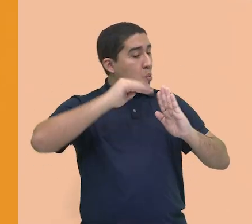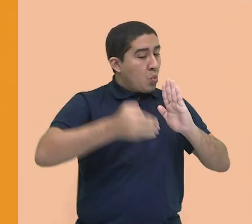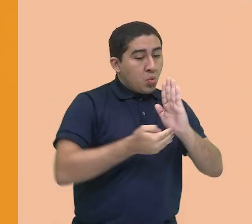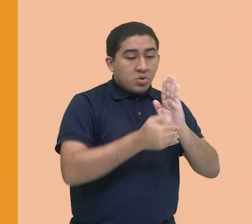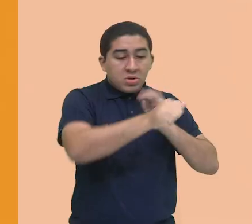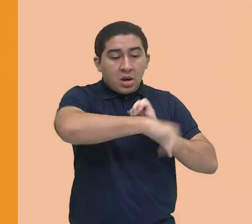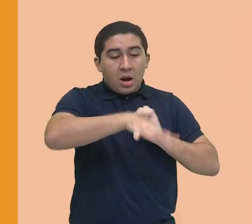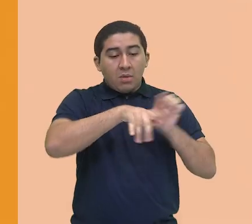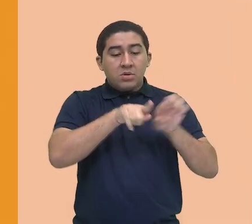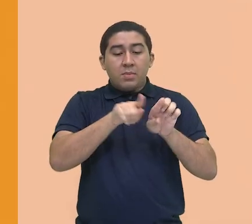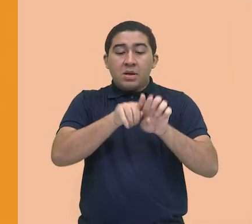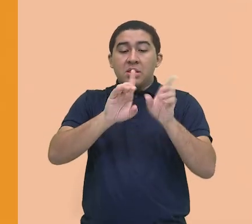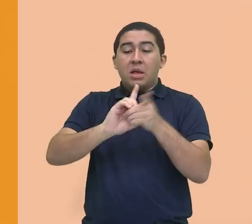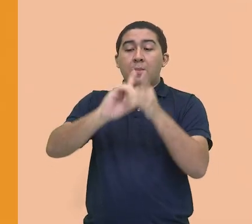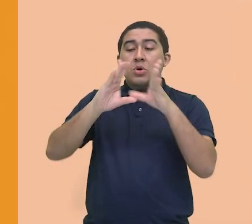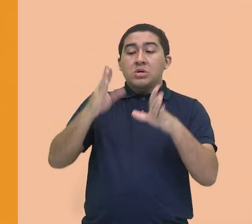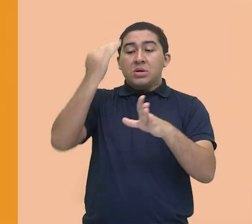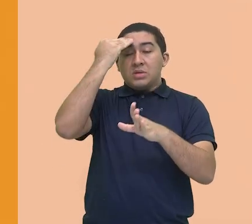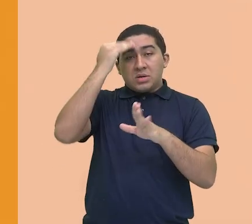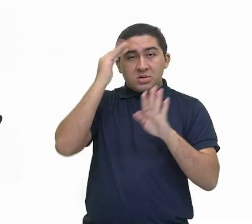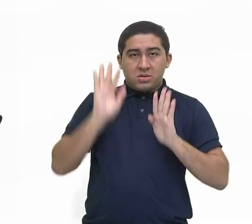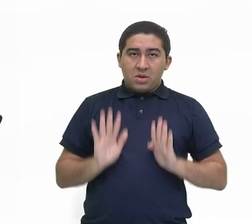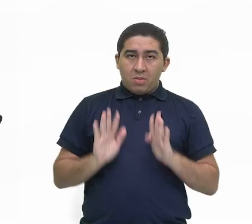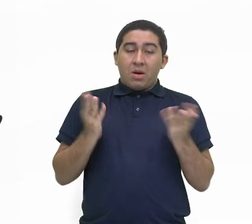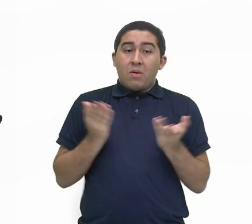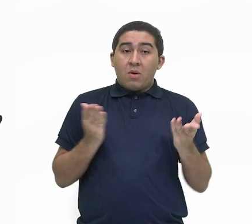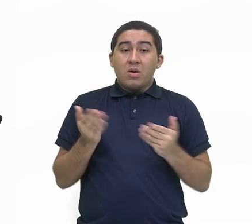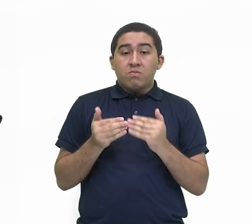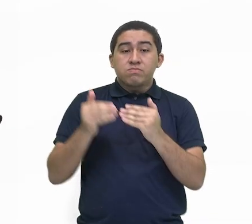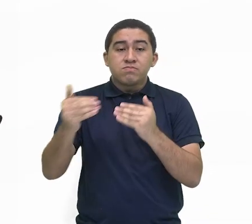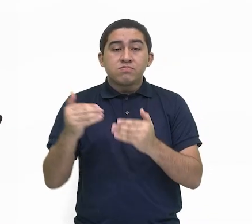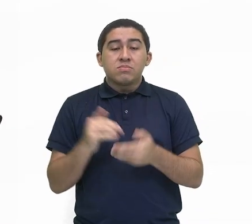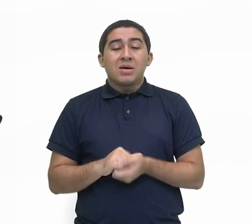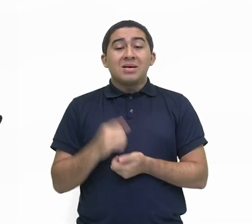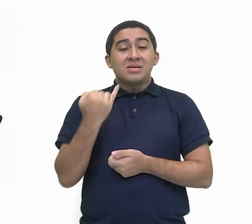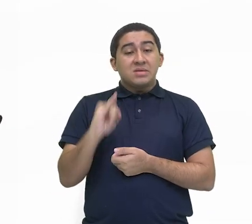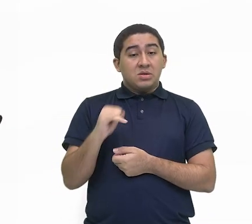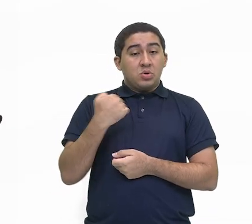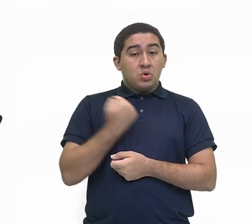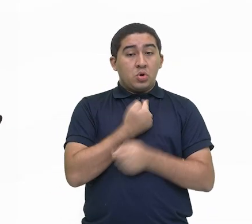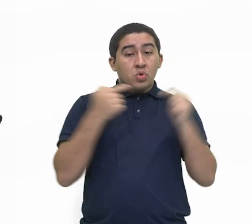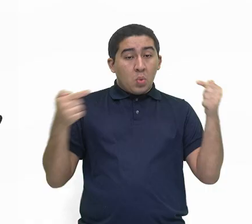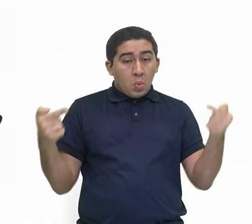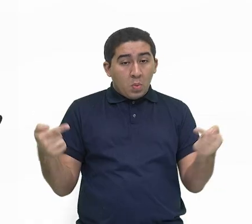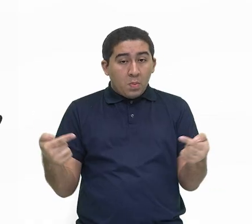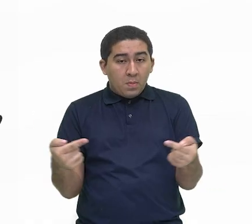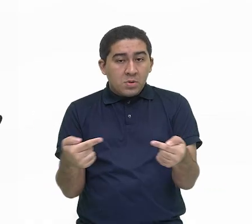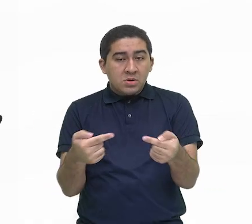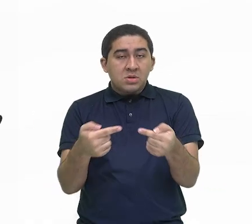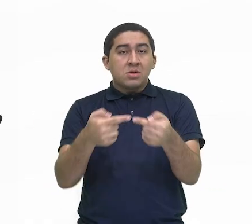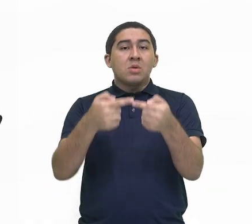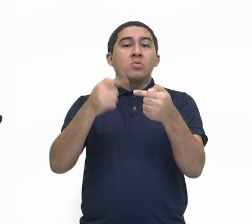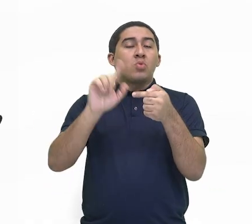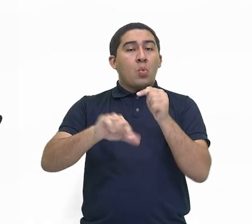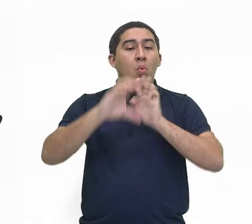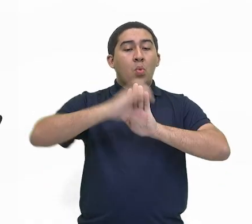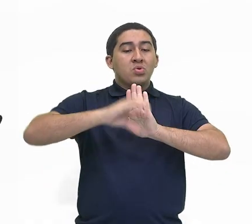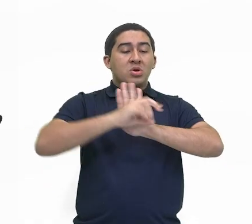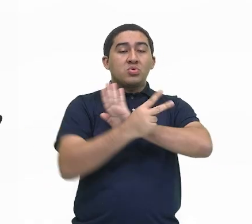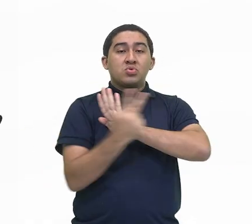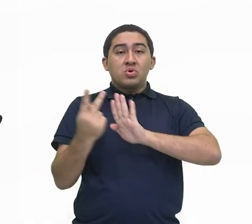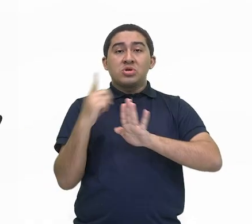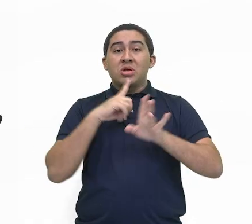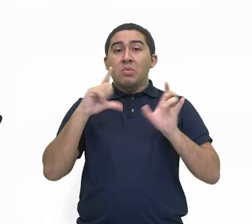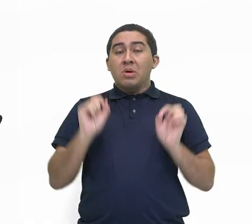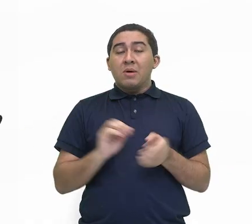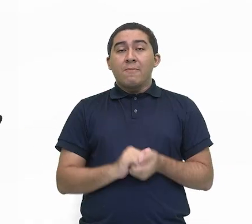democracia. E aí, vamos ver só, olha só, quando nós combinamos esses dois conceitos, nós temos o